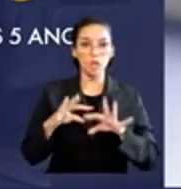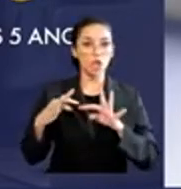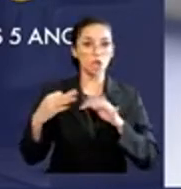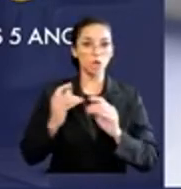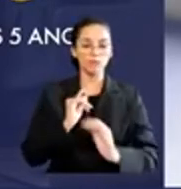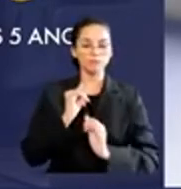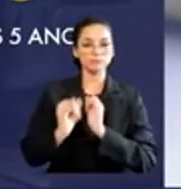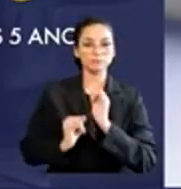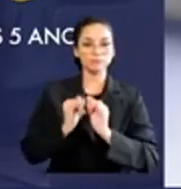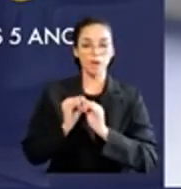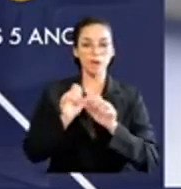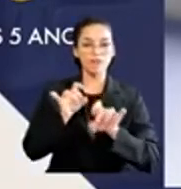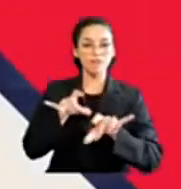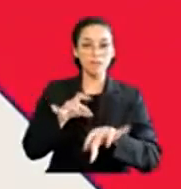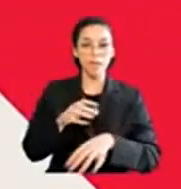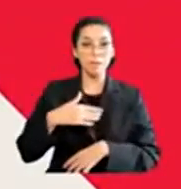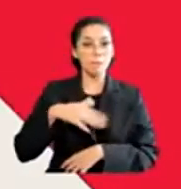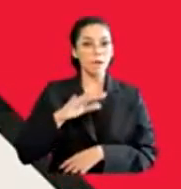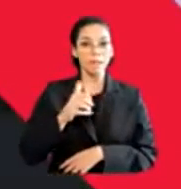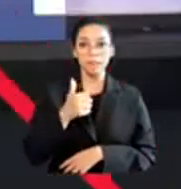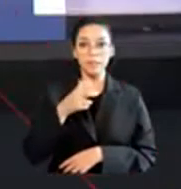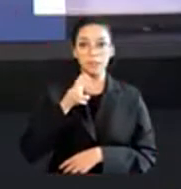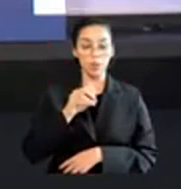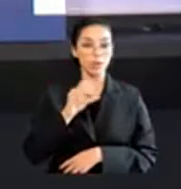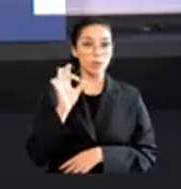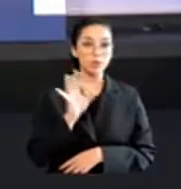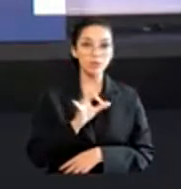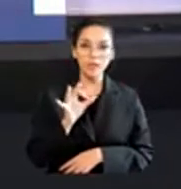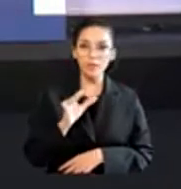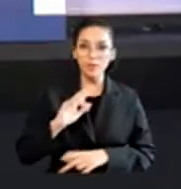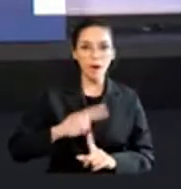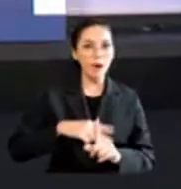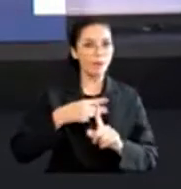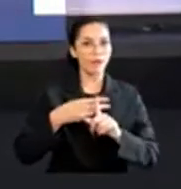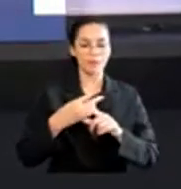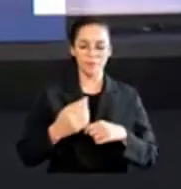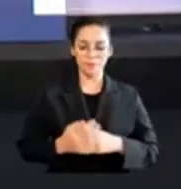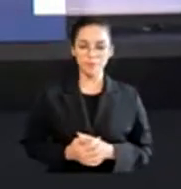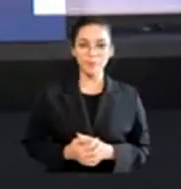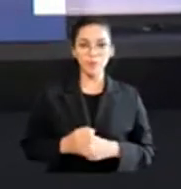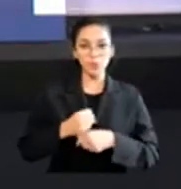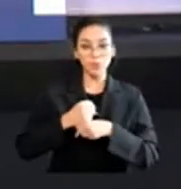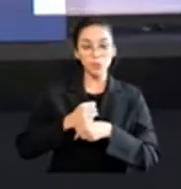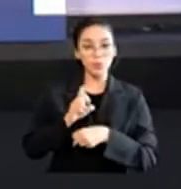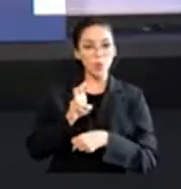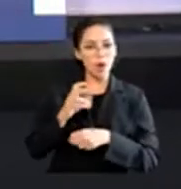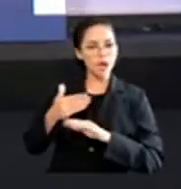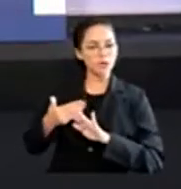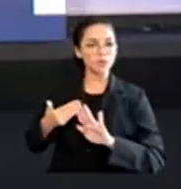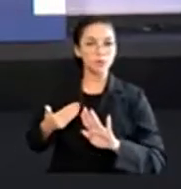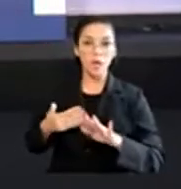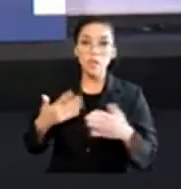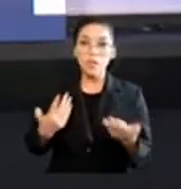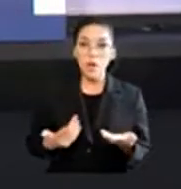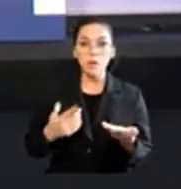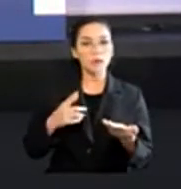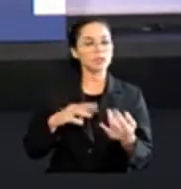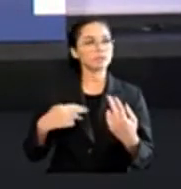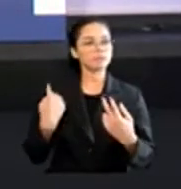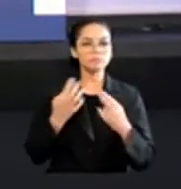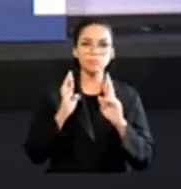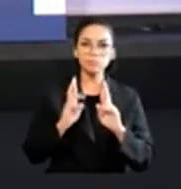longo desses últimos 5 anos. E a expectativa é de que continue crescendo mais e mais, porque a pandemia